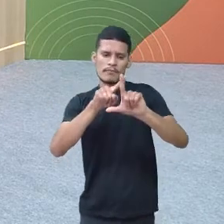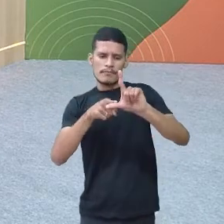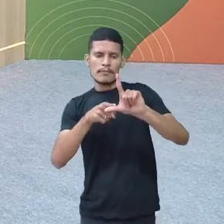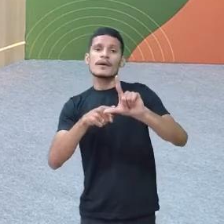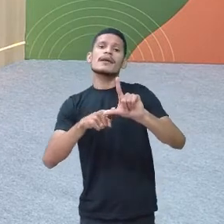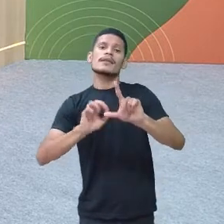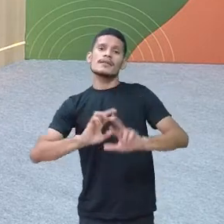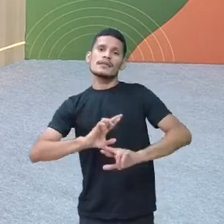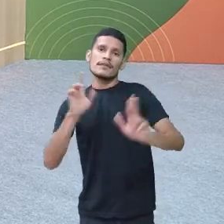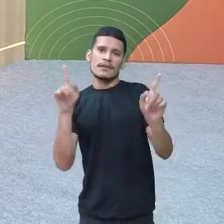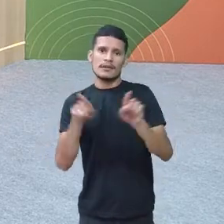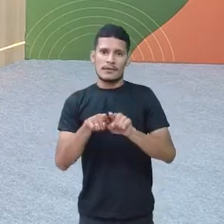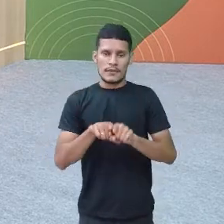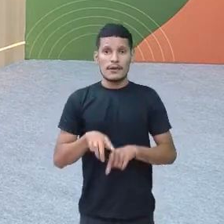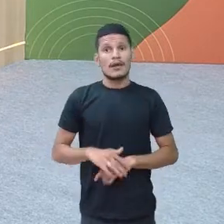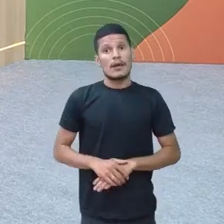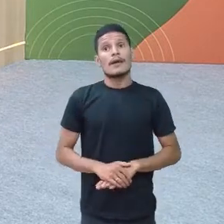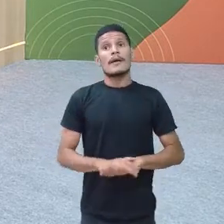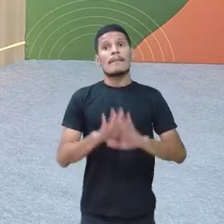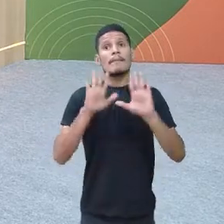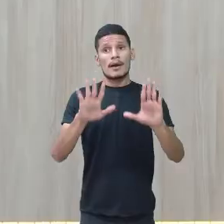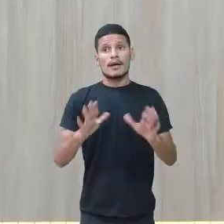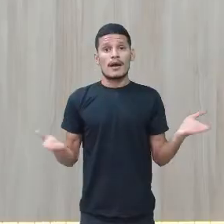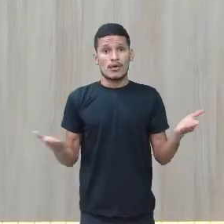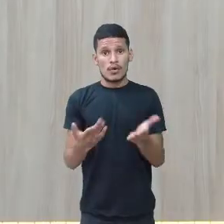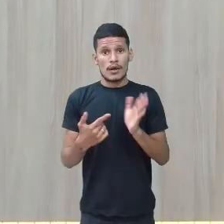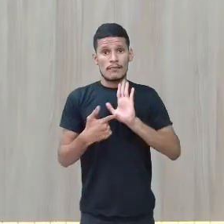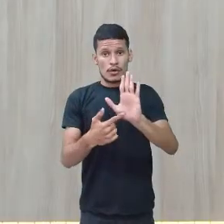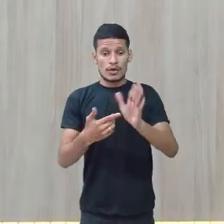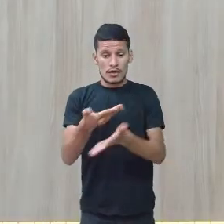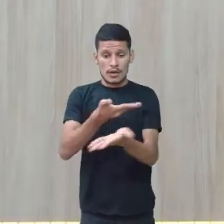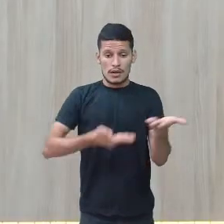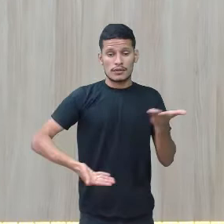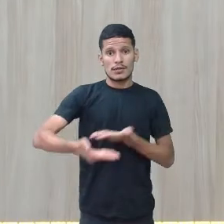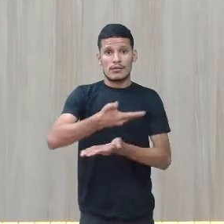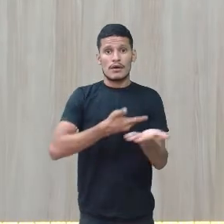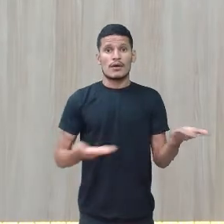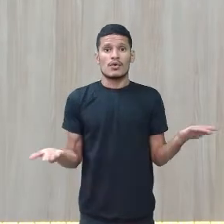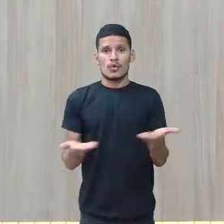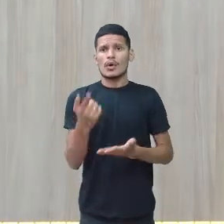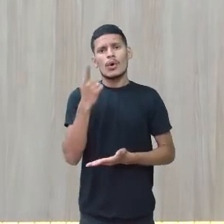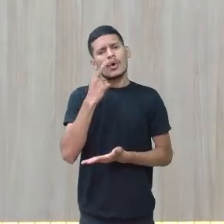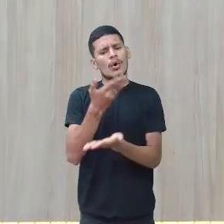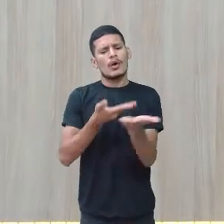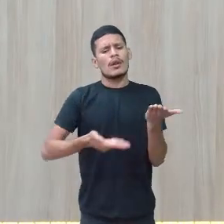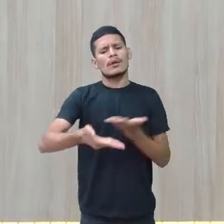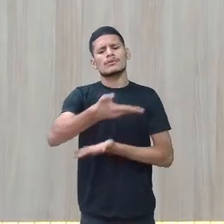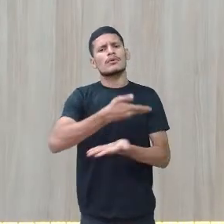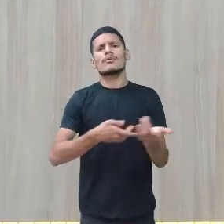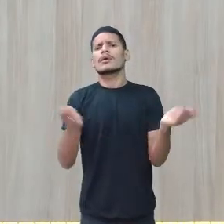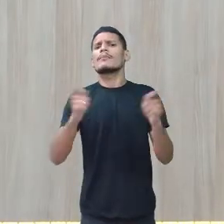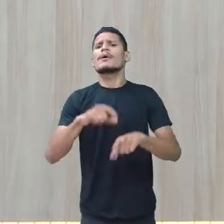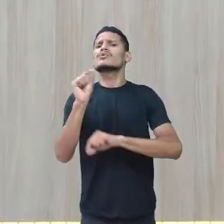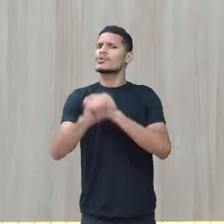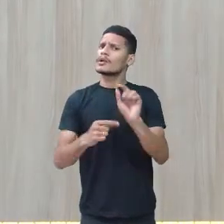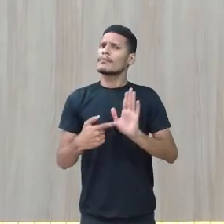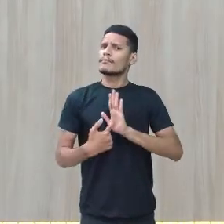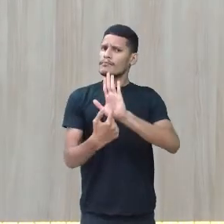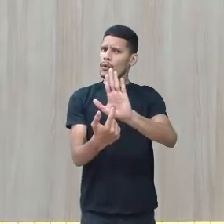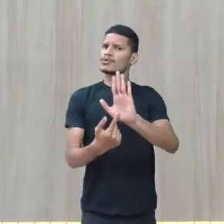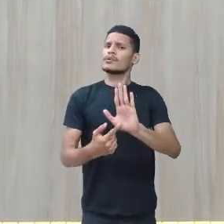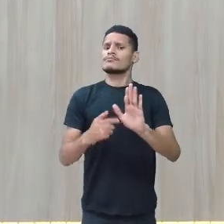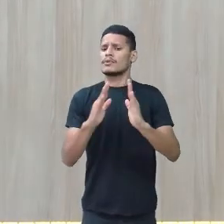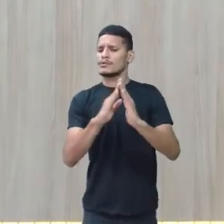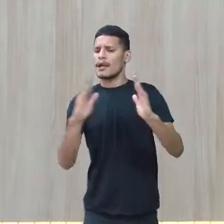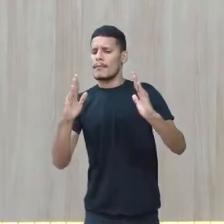beleza? E aí a gente traz essa relação aqui, ó. Essa relação é dada comparando o tamanho do